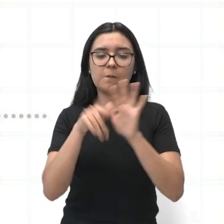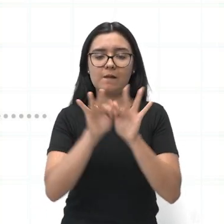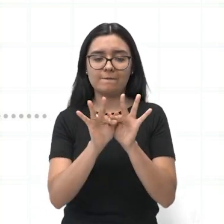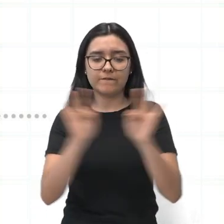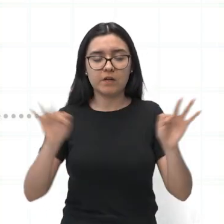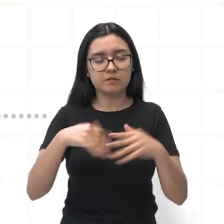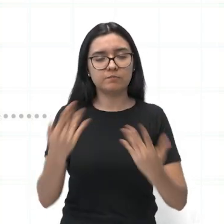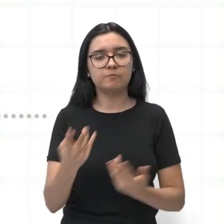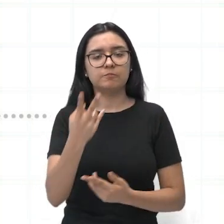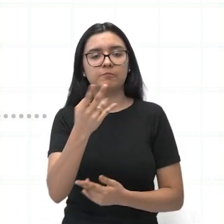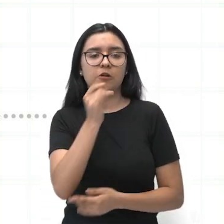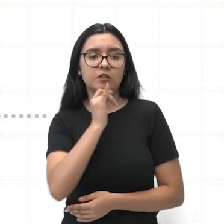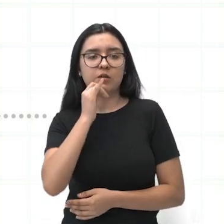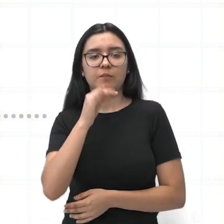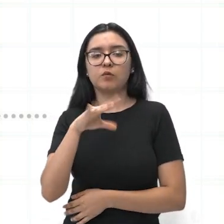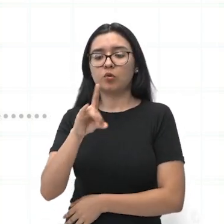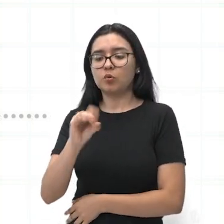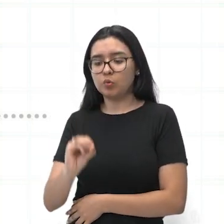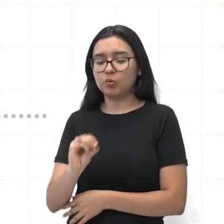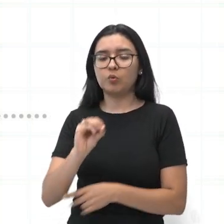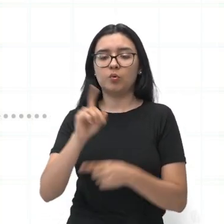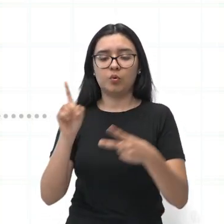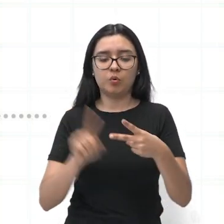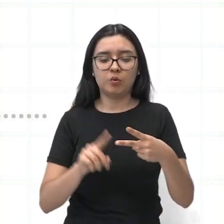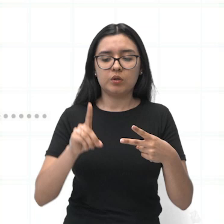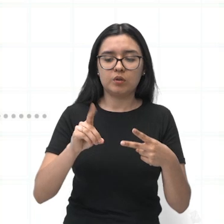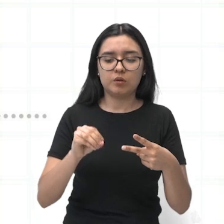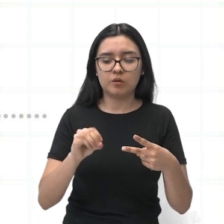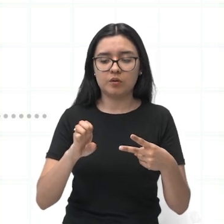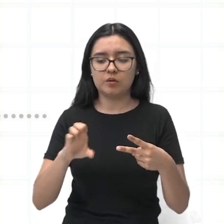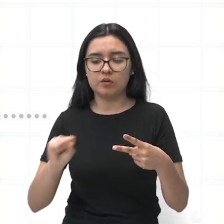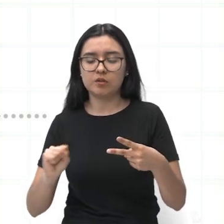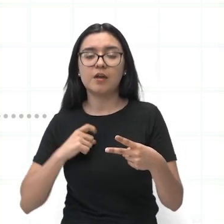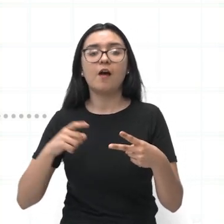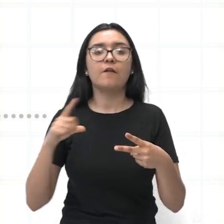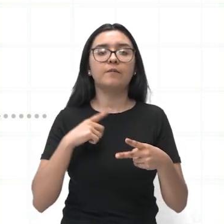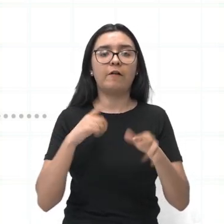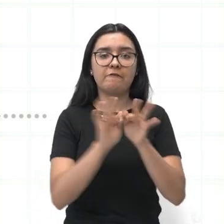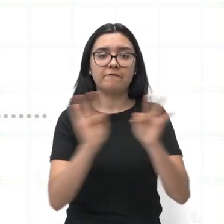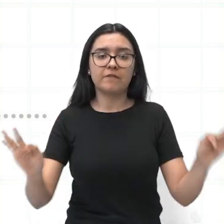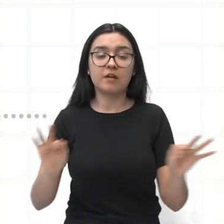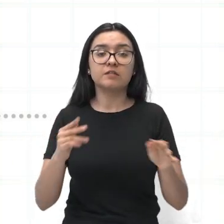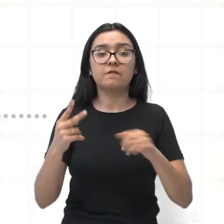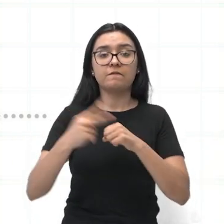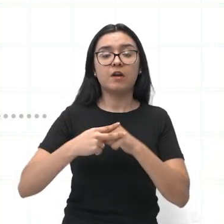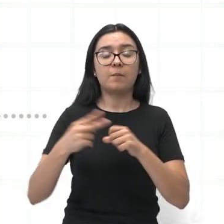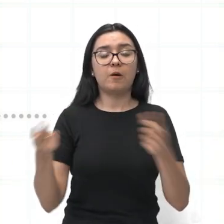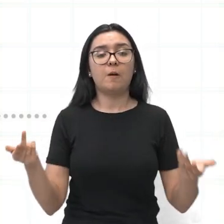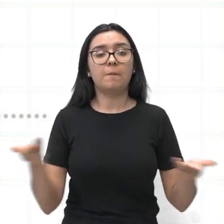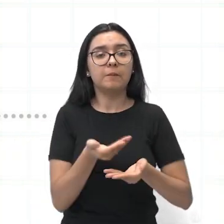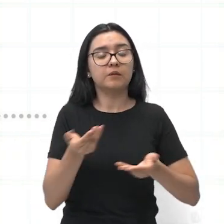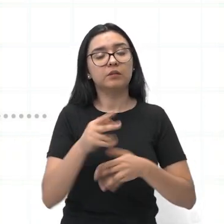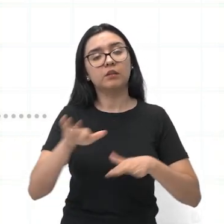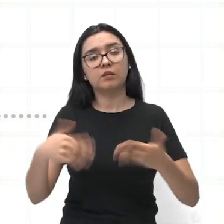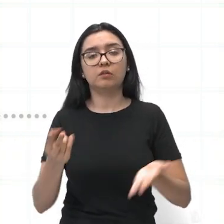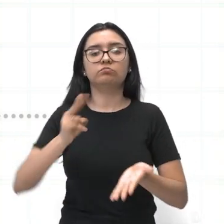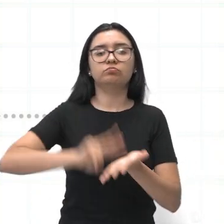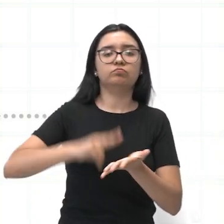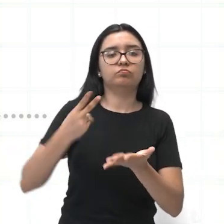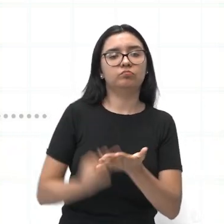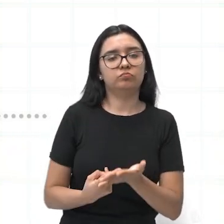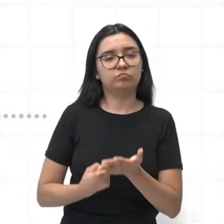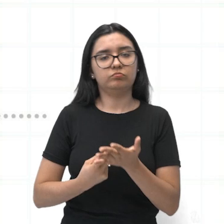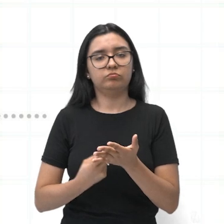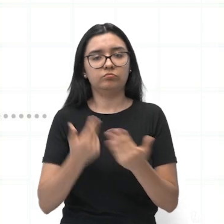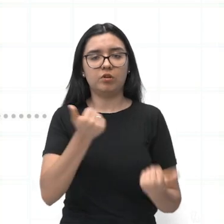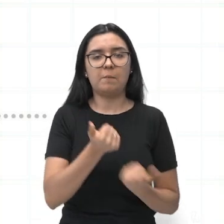caso aqui do do e o das, eles estão deixando o verbo no presente. Daí você não vai traduzir